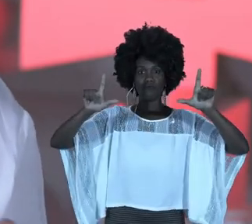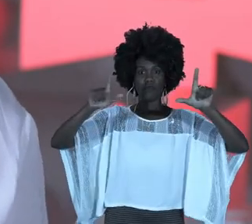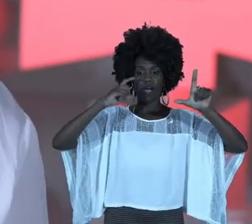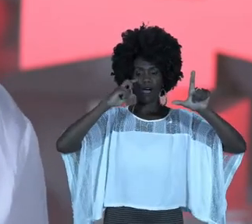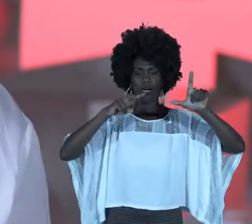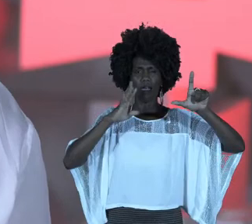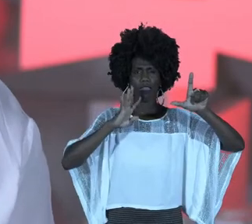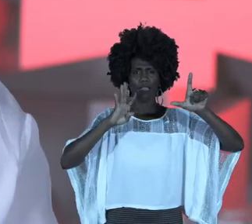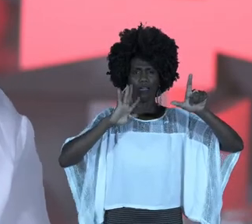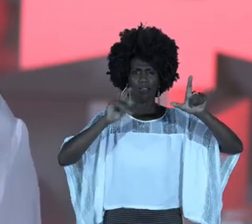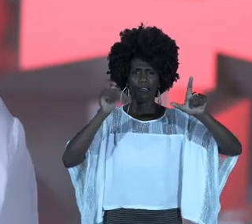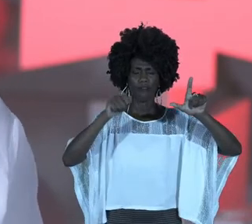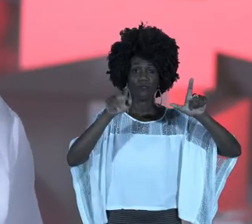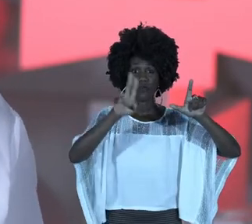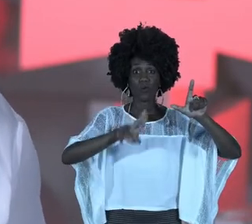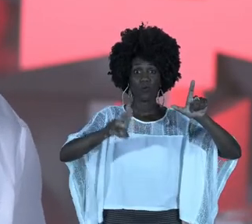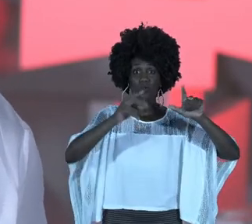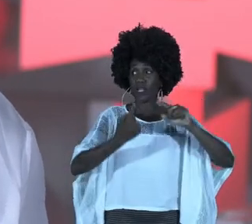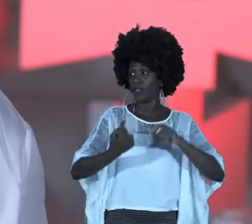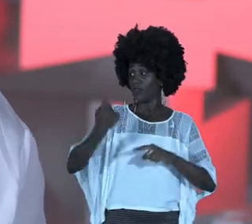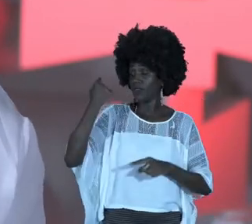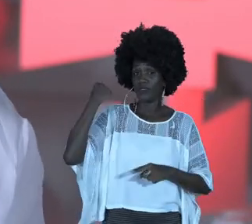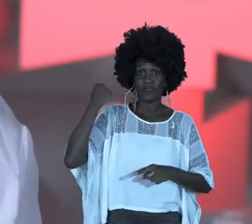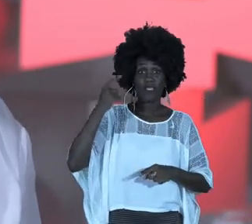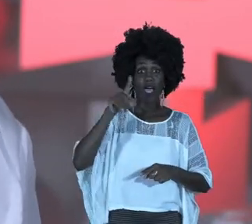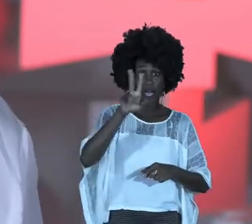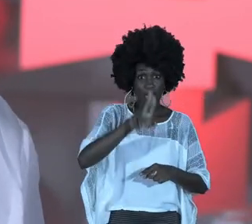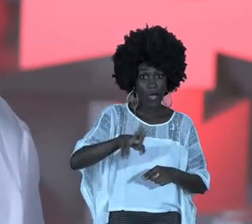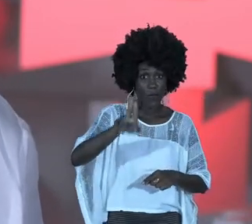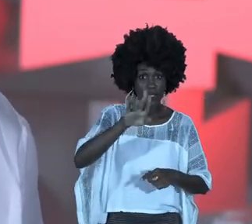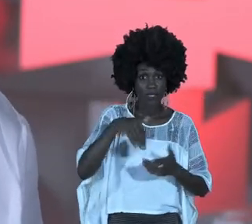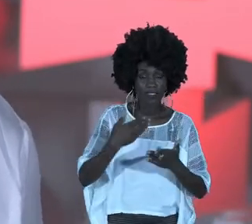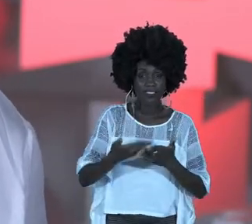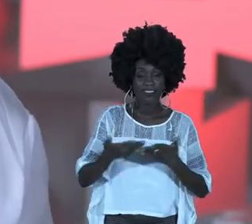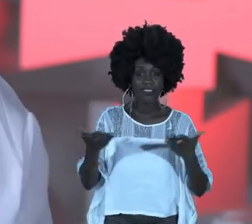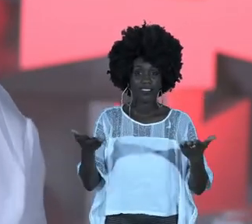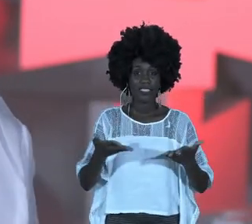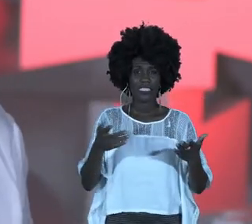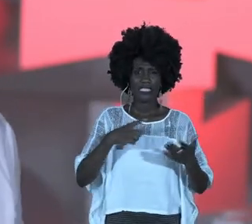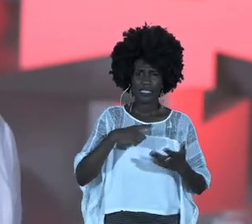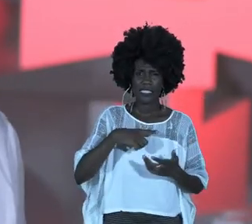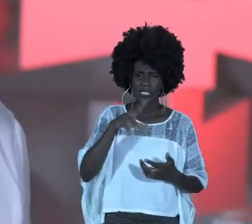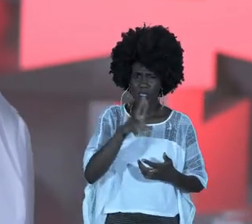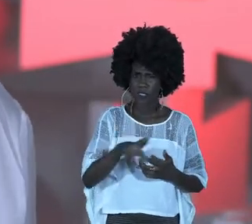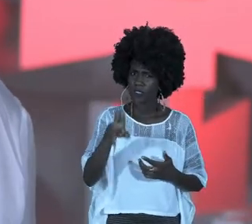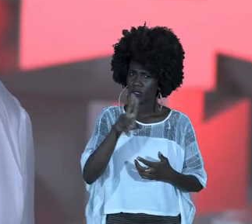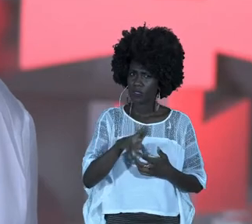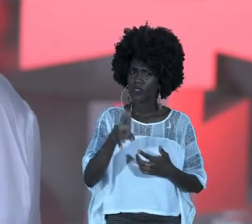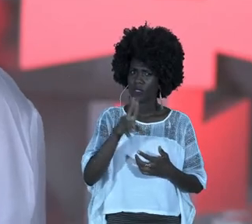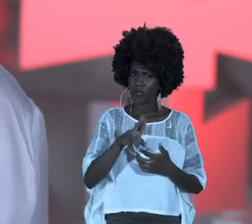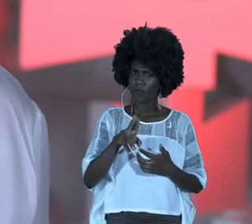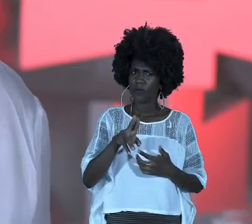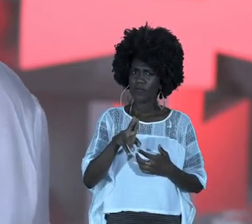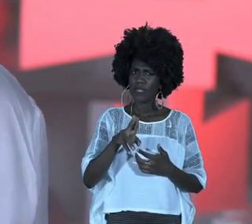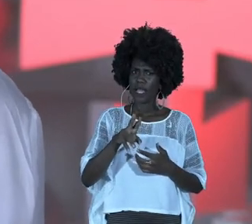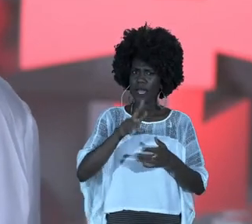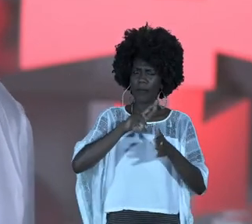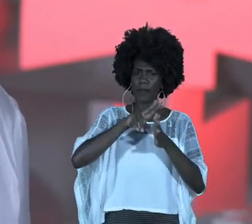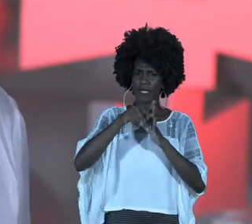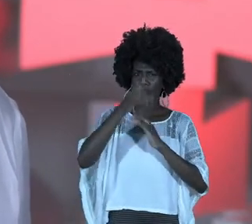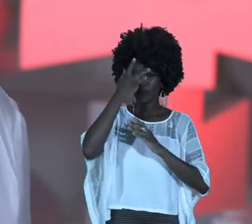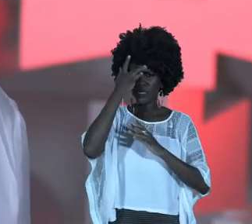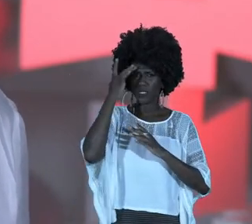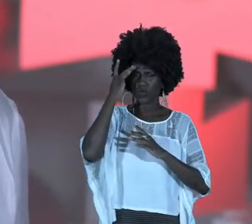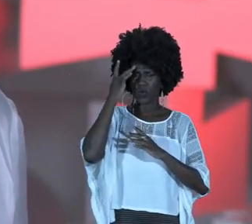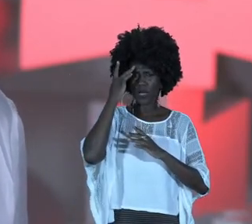Isso é muito bacana, foi usado no Renascimento, é usado até hoje, tem sido usado pela galera do